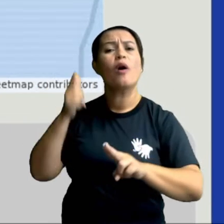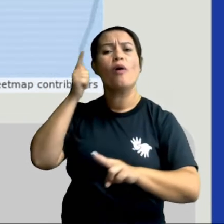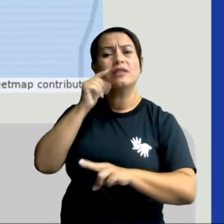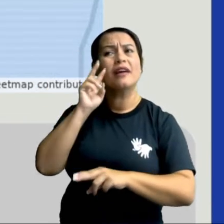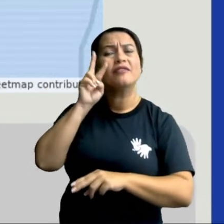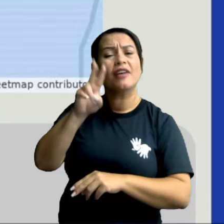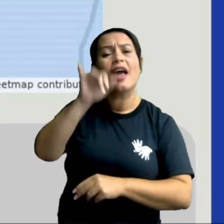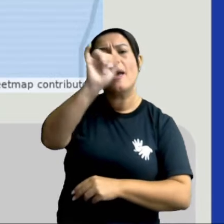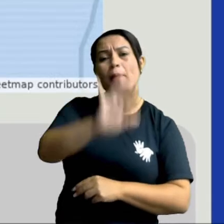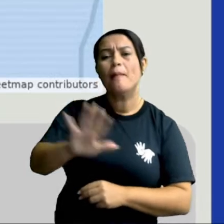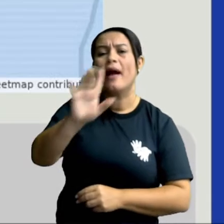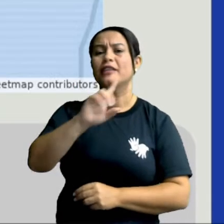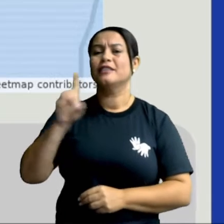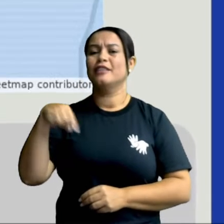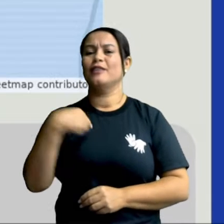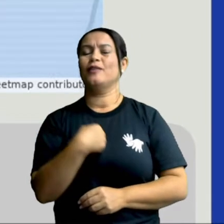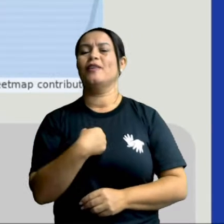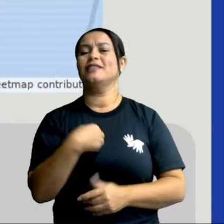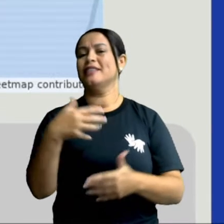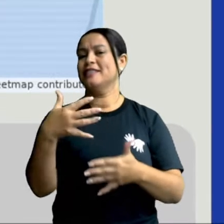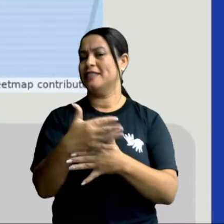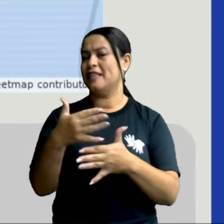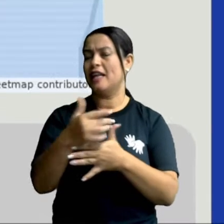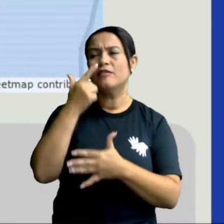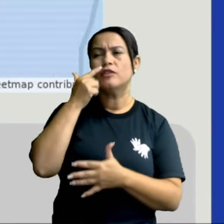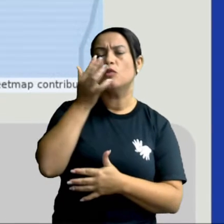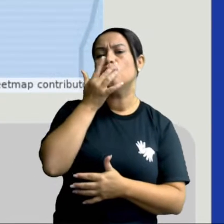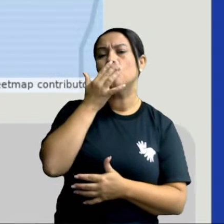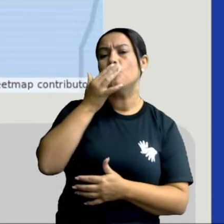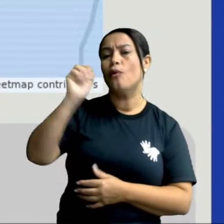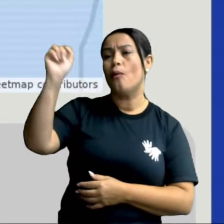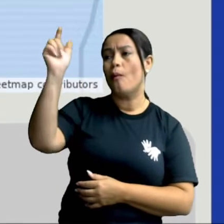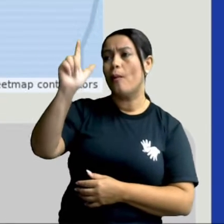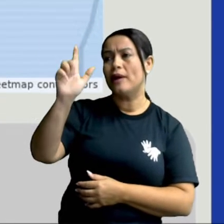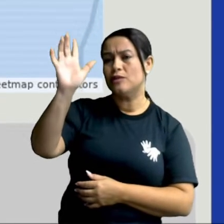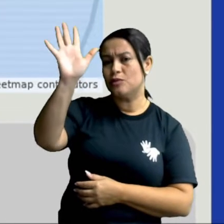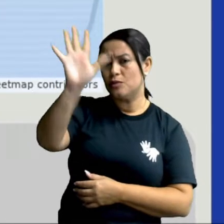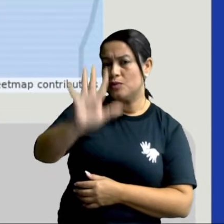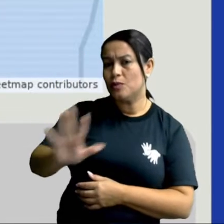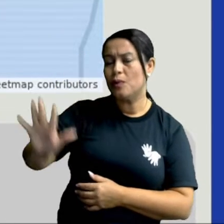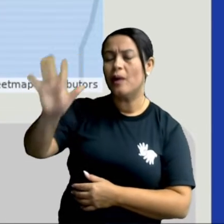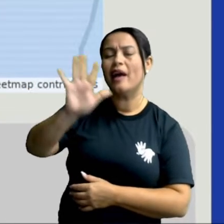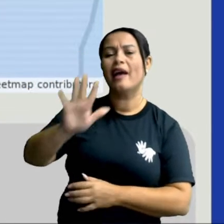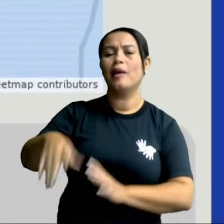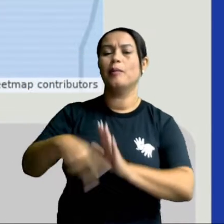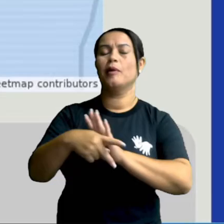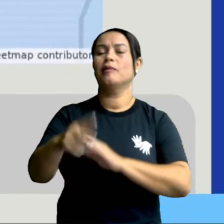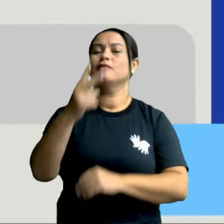da nossa cidade. Então essa parte todinha de azul aí que você está vendo é a área da nossa cidade.